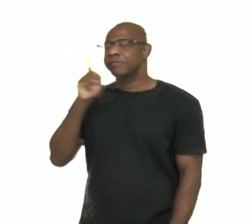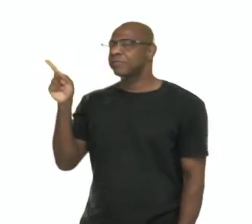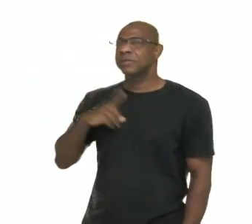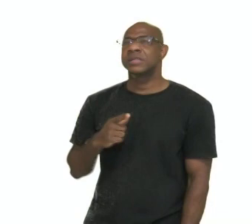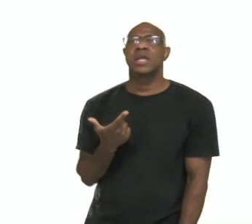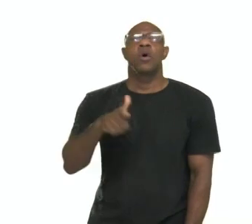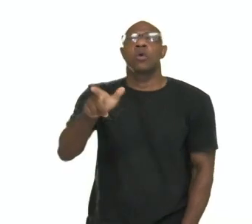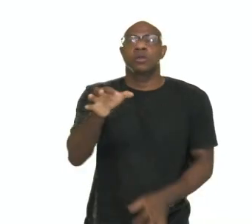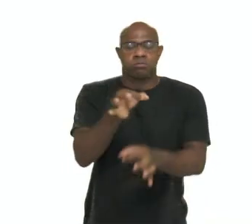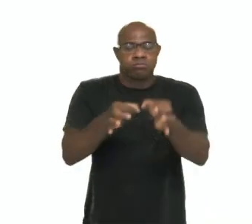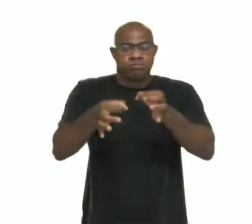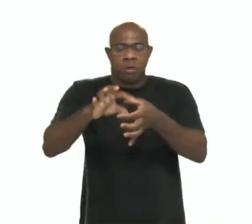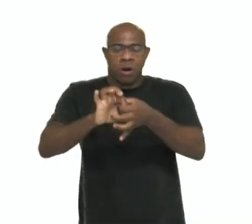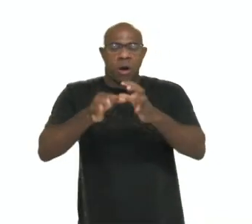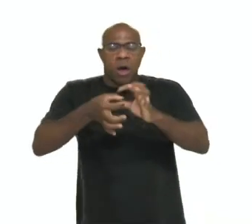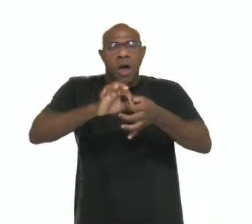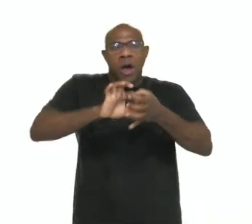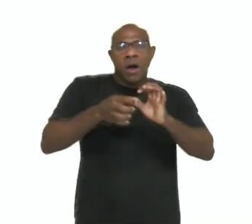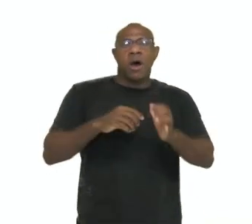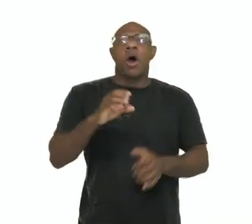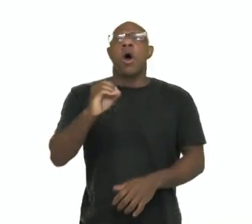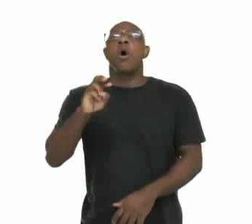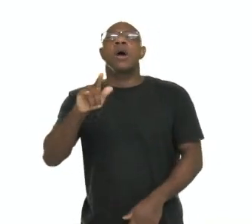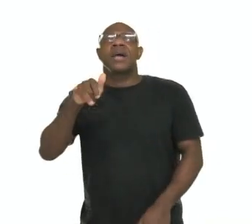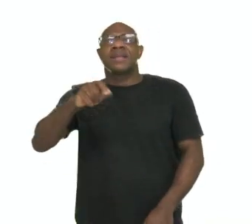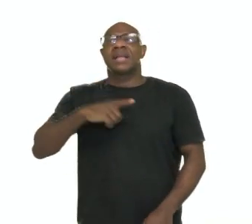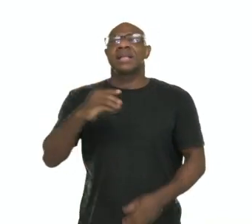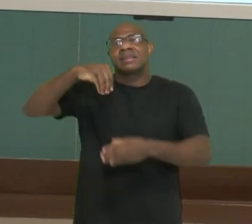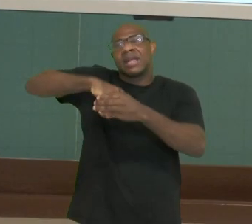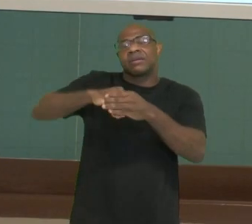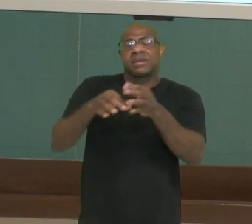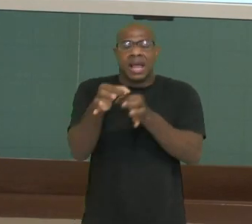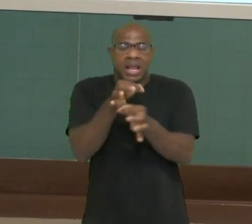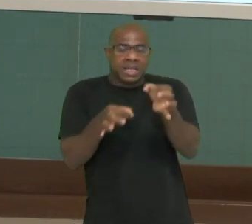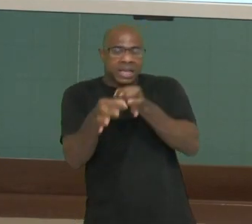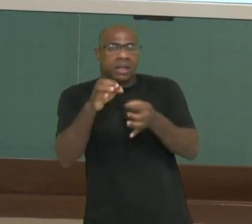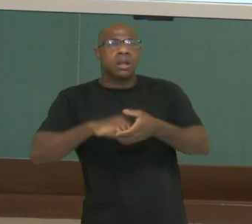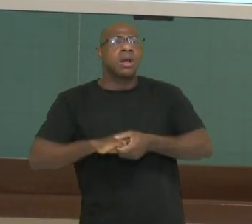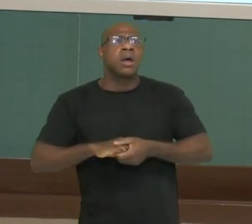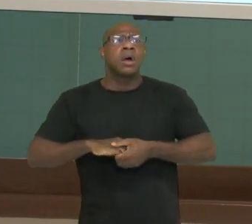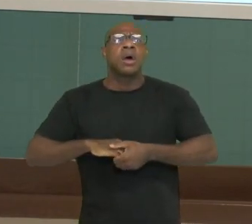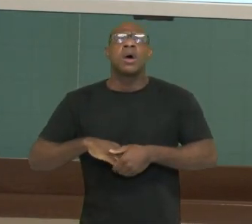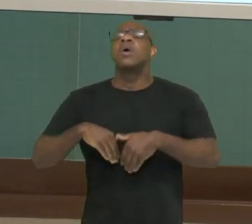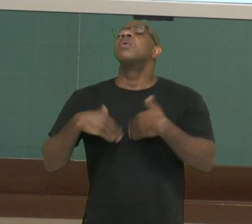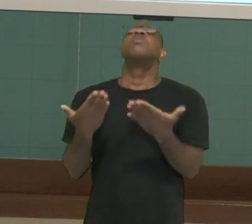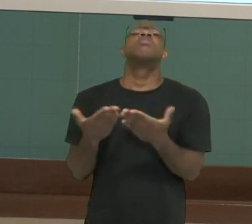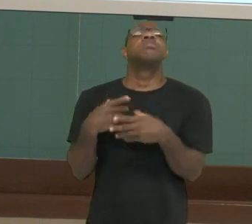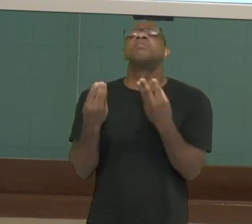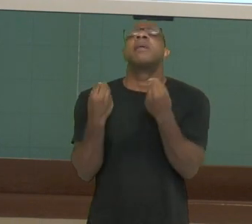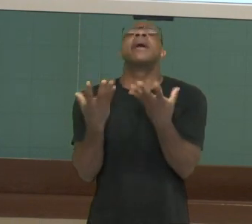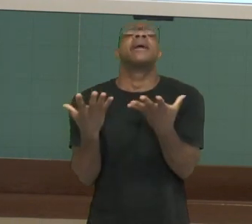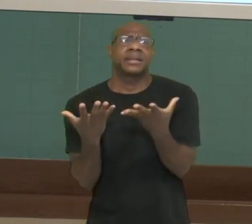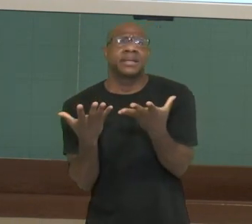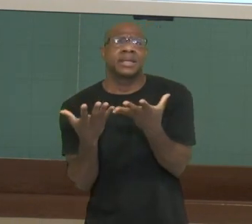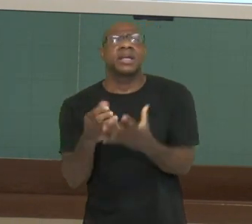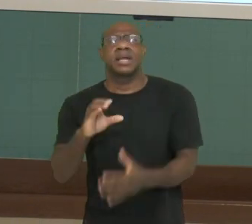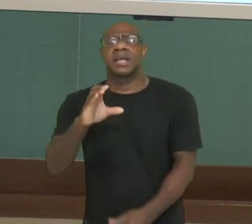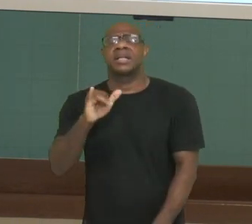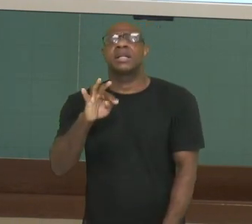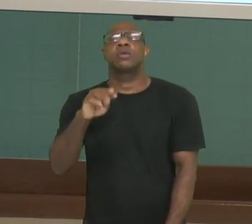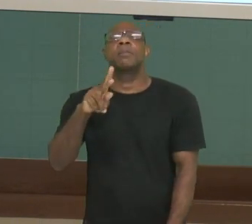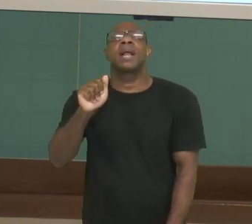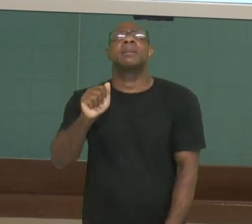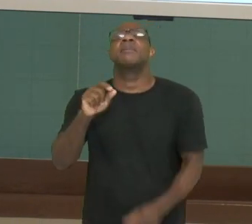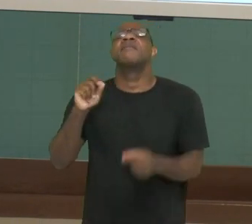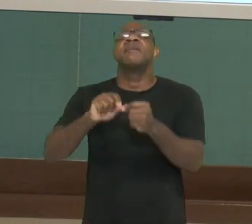outras organelas que temos ali nas nossas células. Qual é a função do citoplasma? Preencher a célula